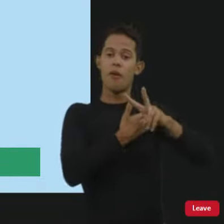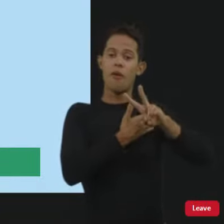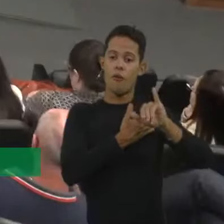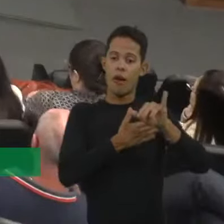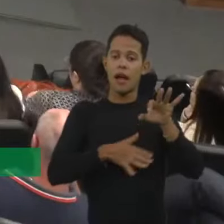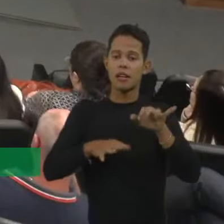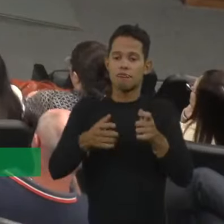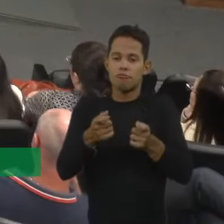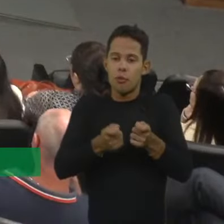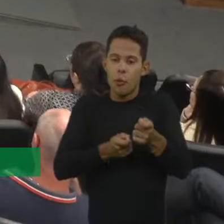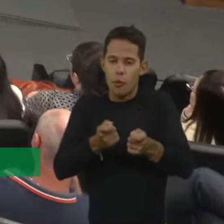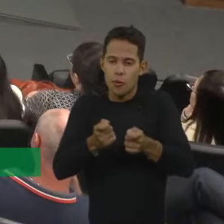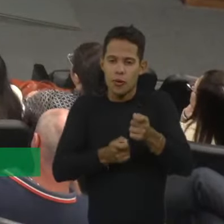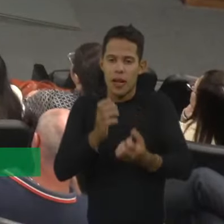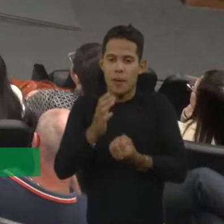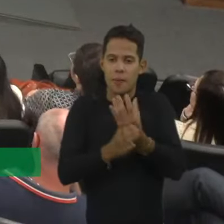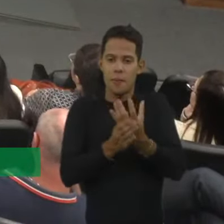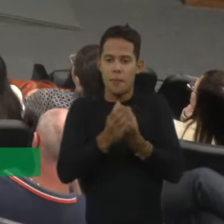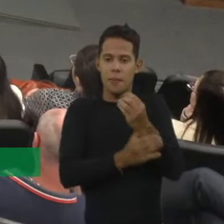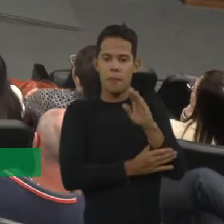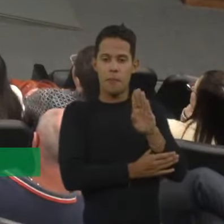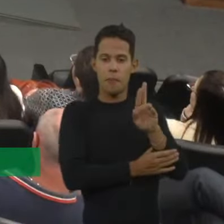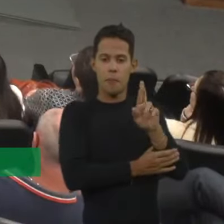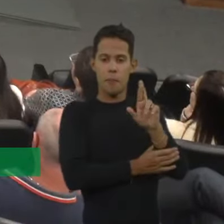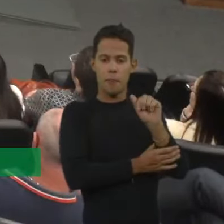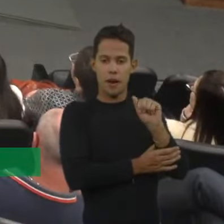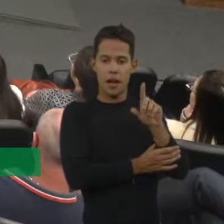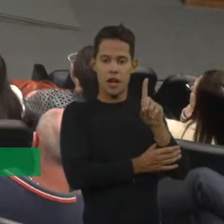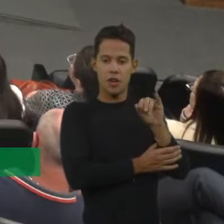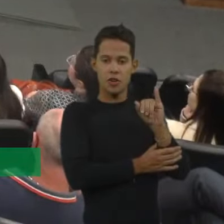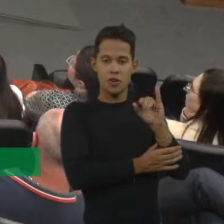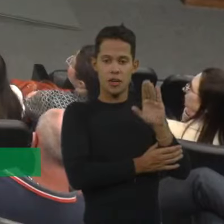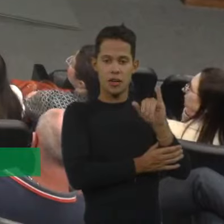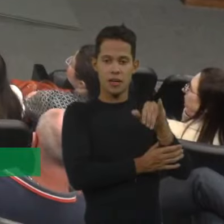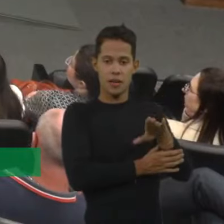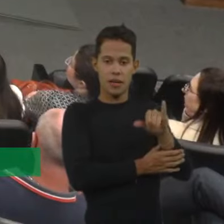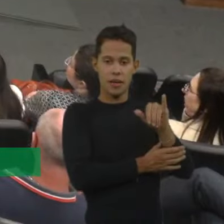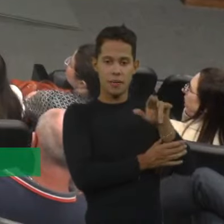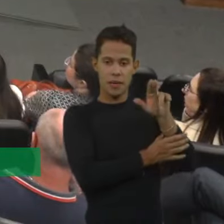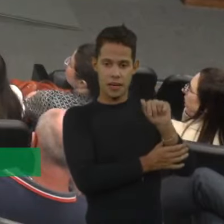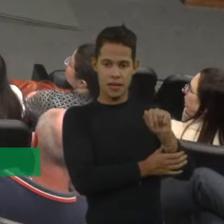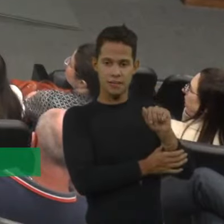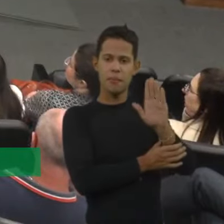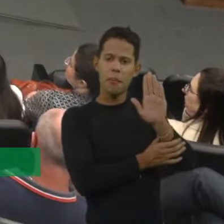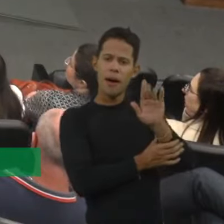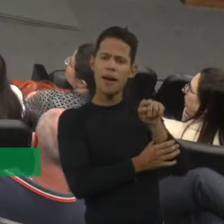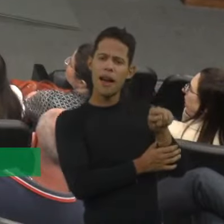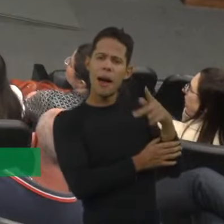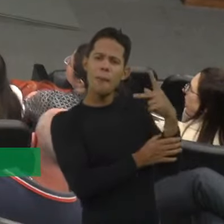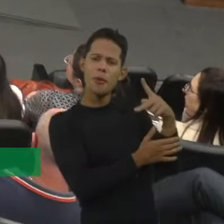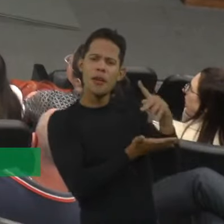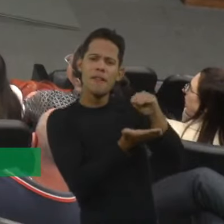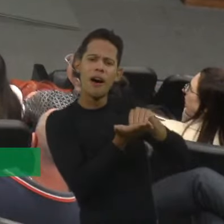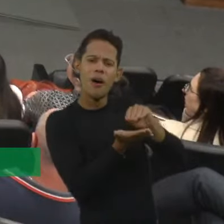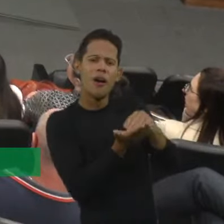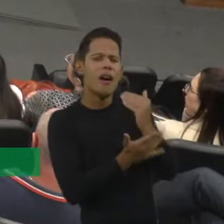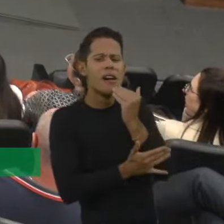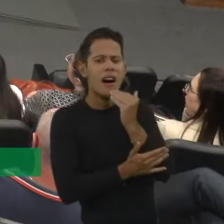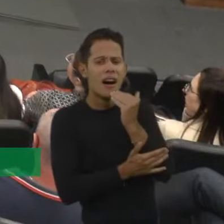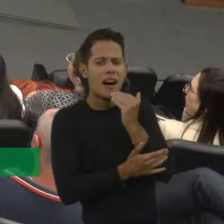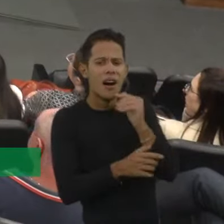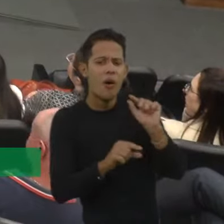dessa bradicinina. Então, o defeito nessa proteína, ou a falta dessa proteína, faz com